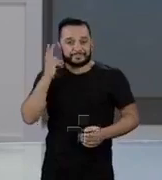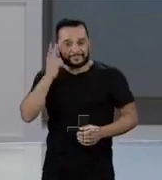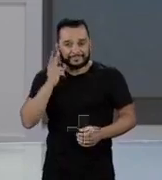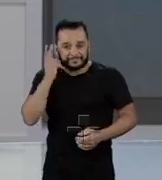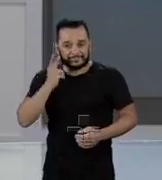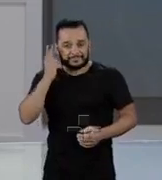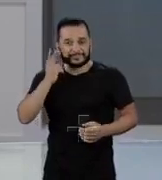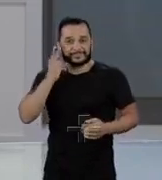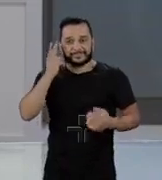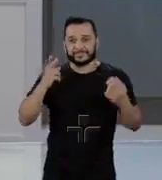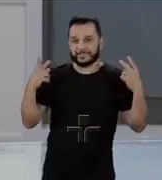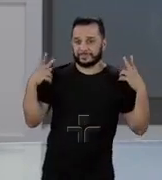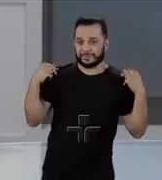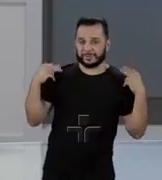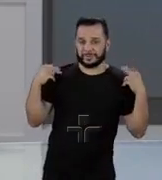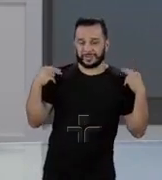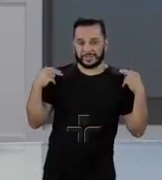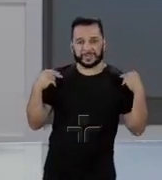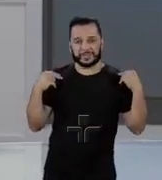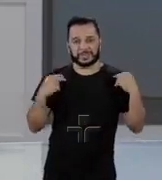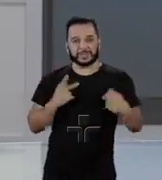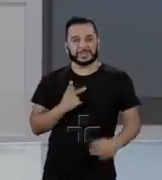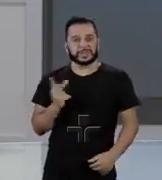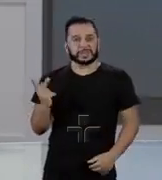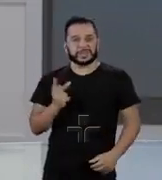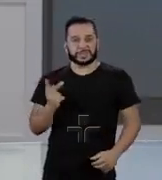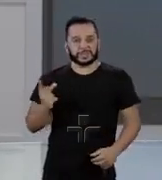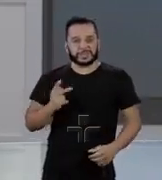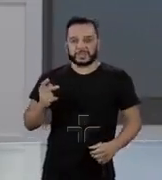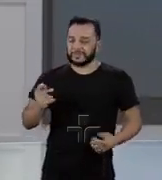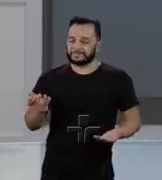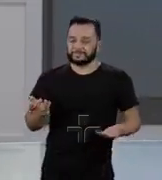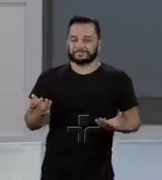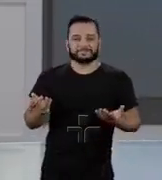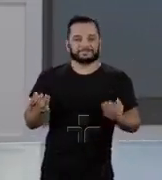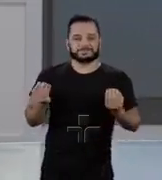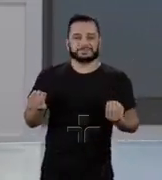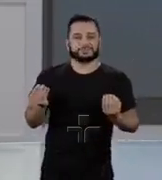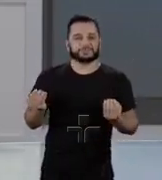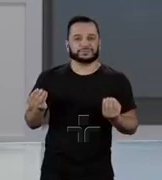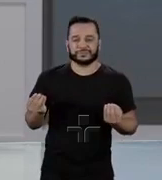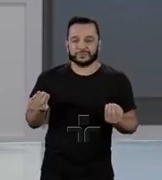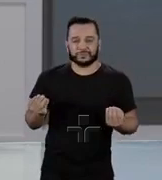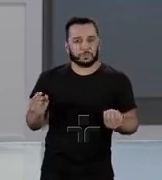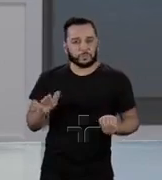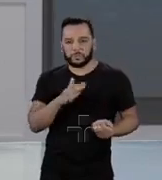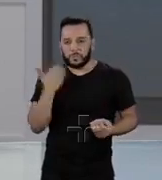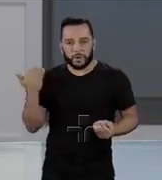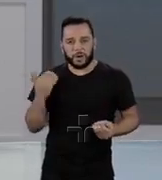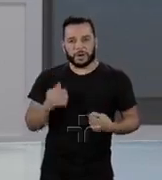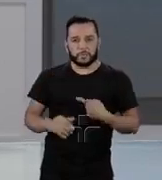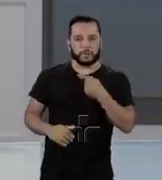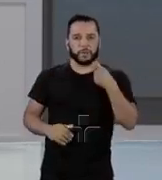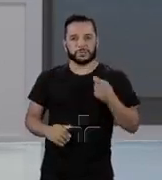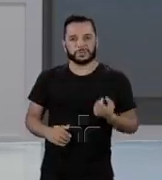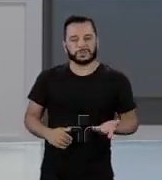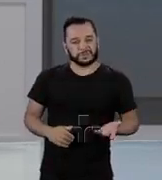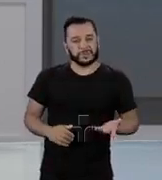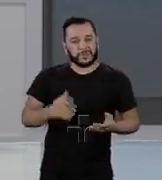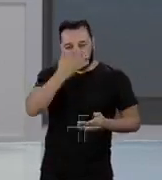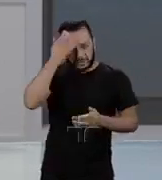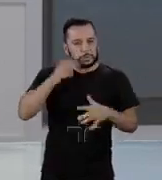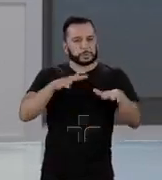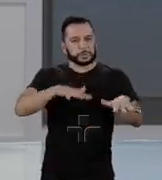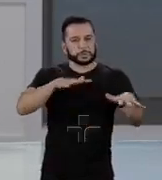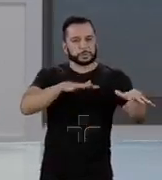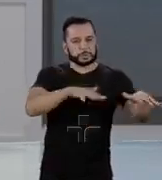tragédia, eu acho plenamente normal e legítimo que as pessoas saiam na rua e gritem, reclamem, como esse vídeo que foi postado.